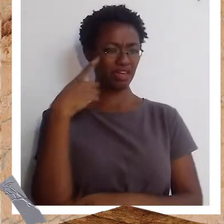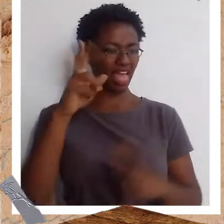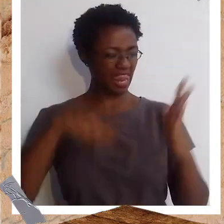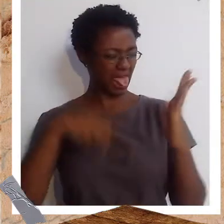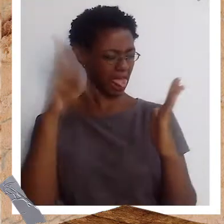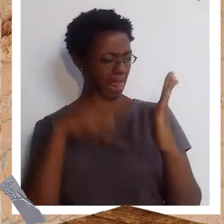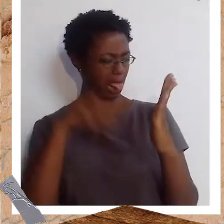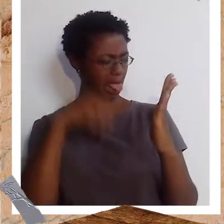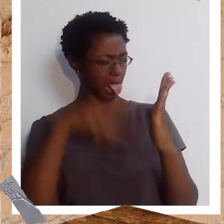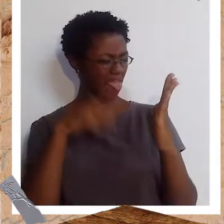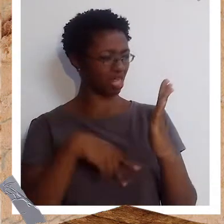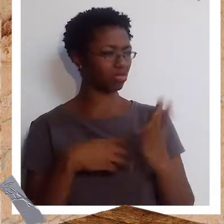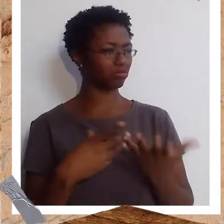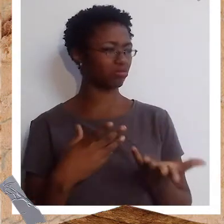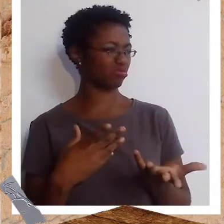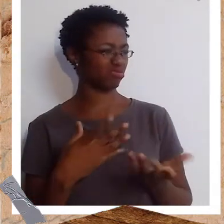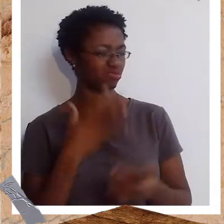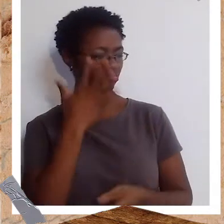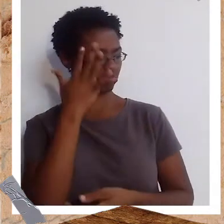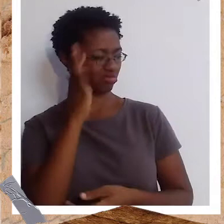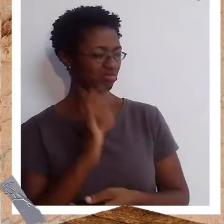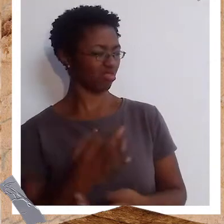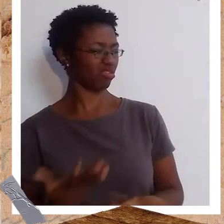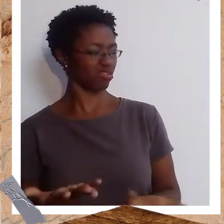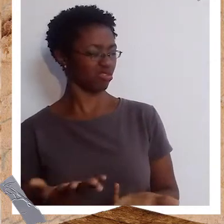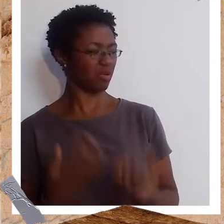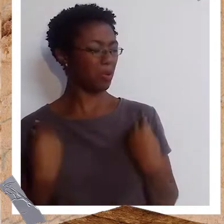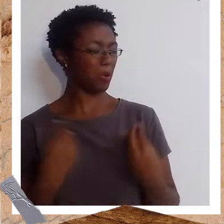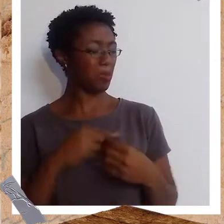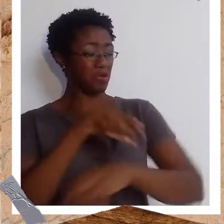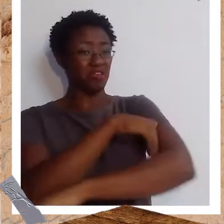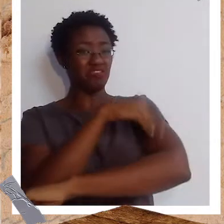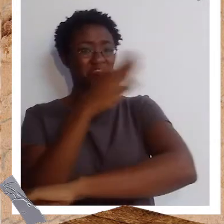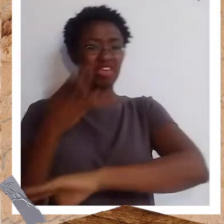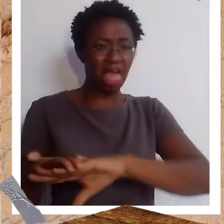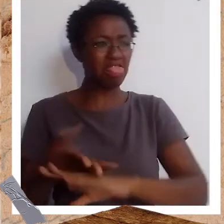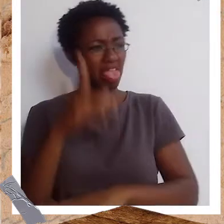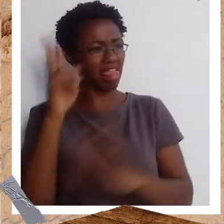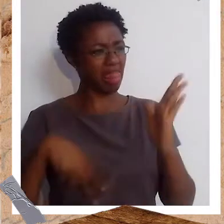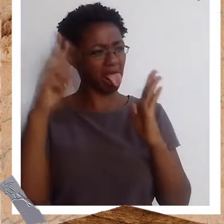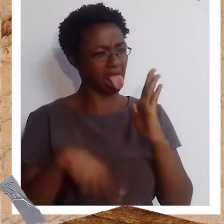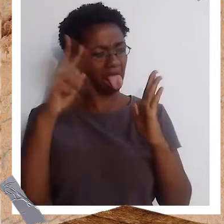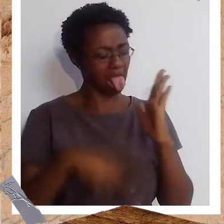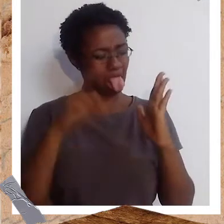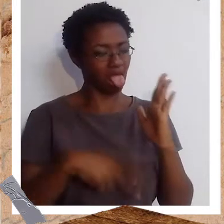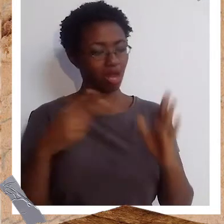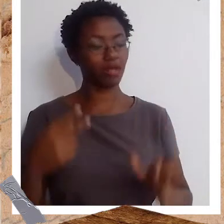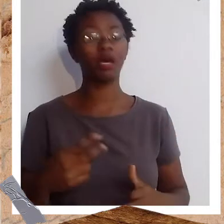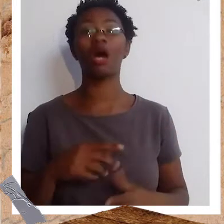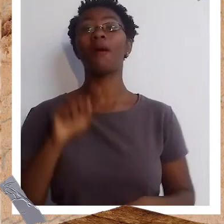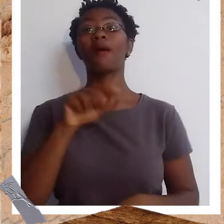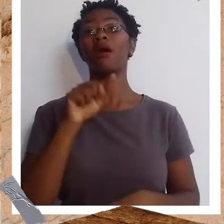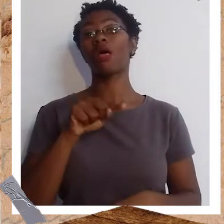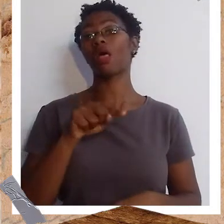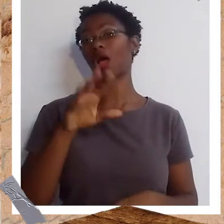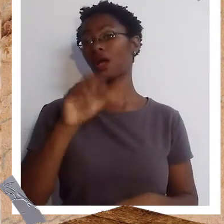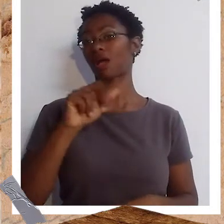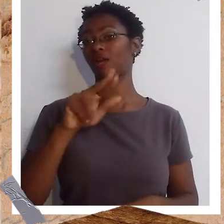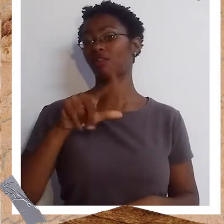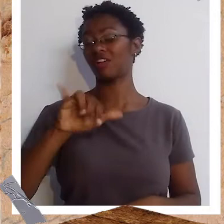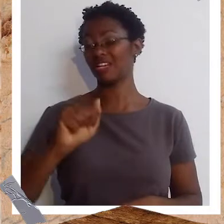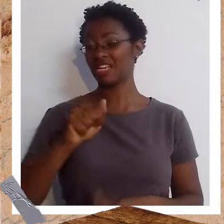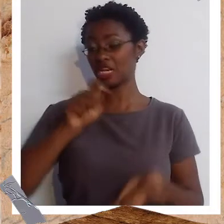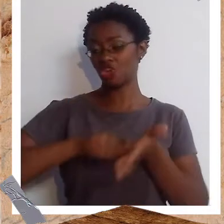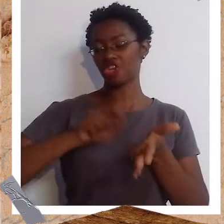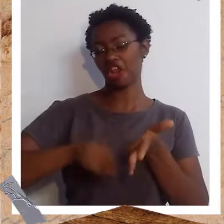muito, ninguém entendia direito, né? Como pode passar o dia todo lendo, o valor que ela dava para a escrita